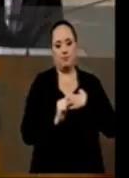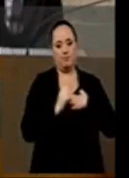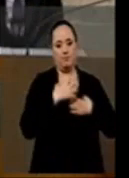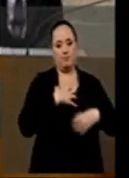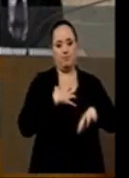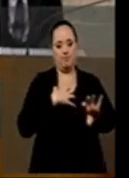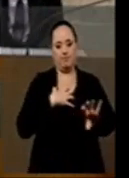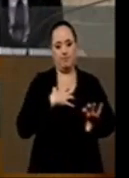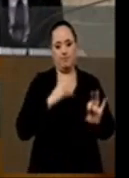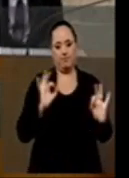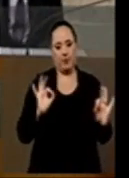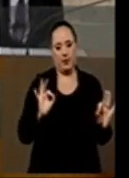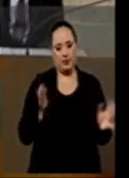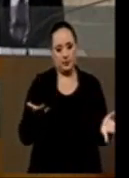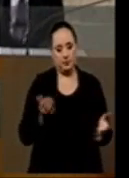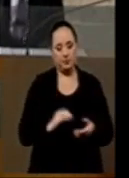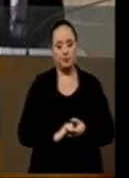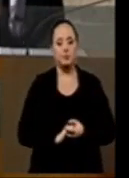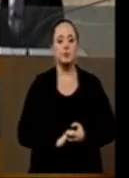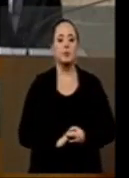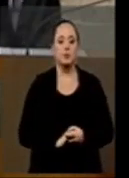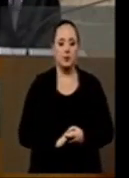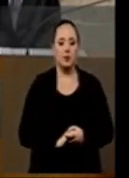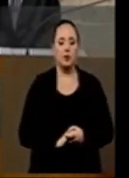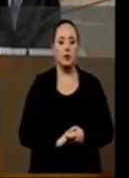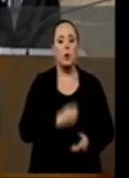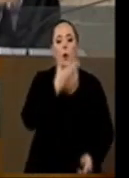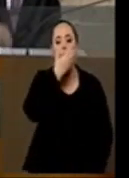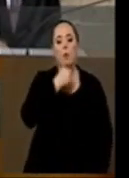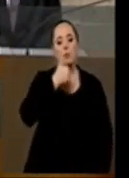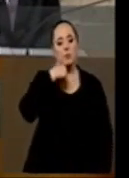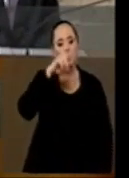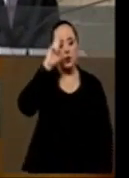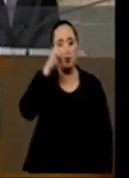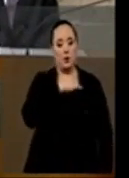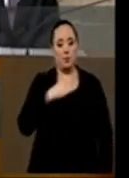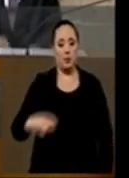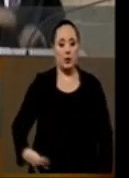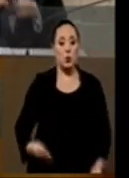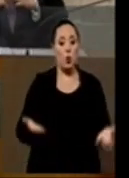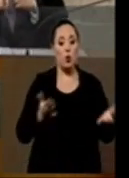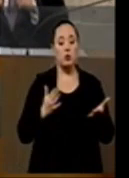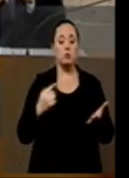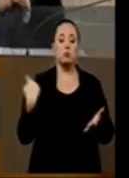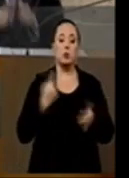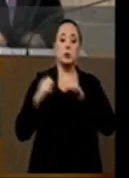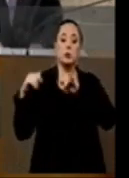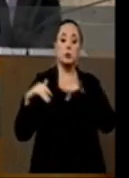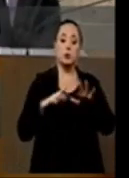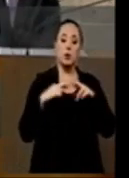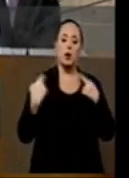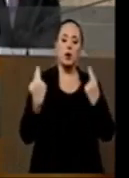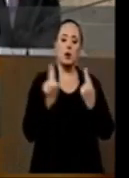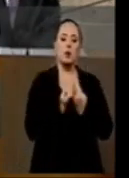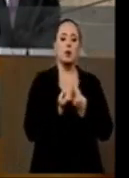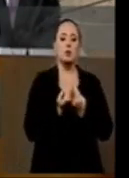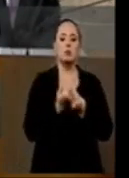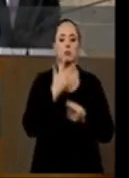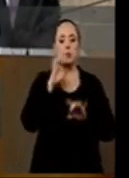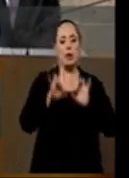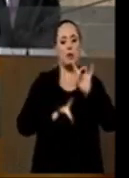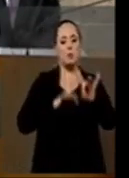senhores ministros senhoras ministras estamos aqui reunidos em solenidade tipicamente